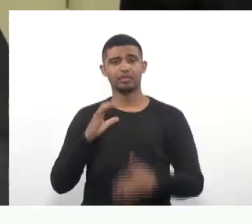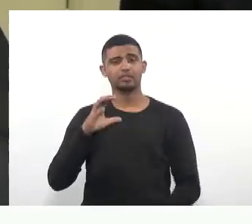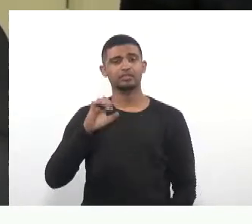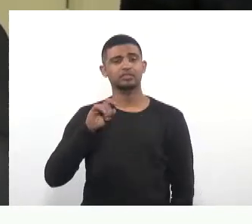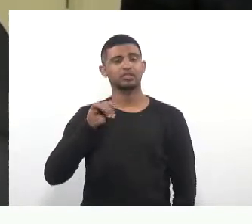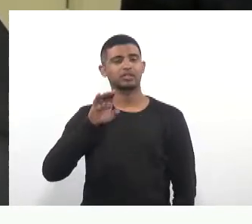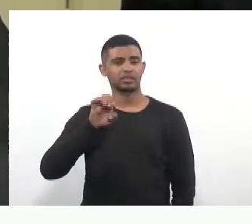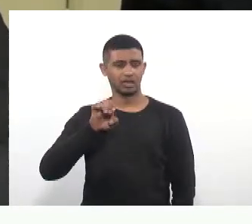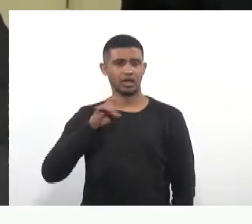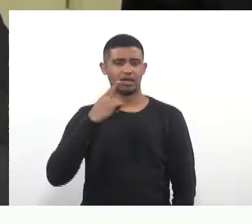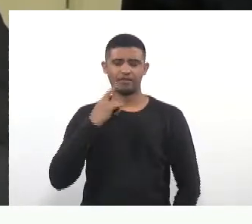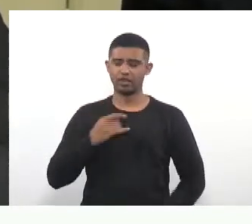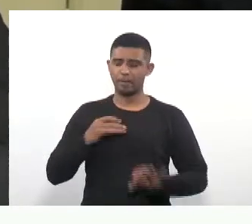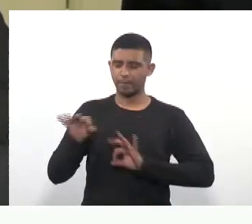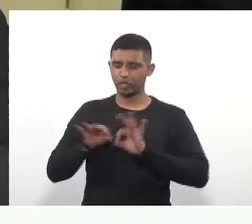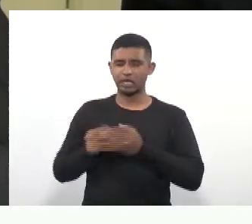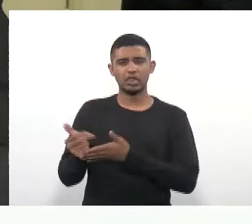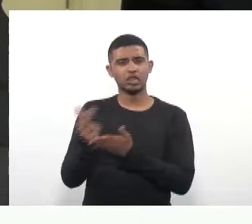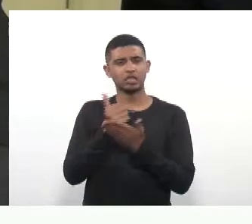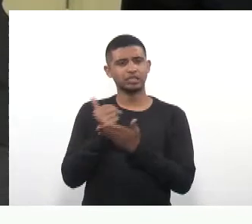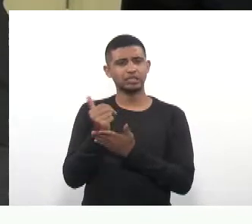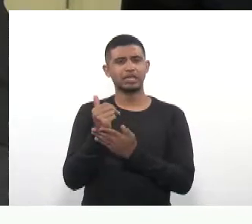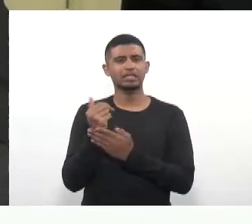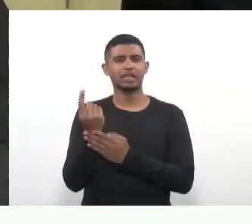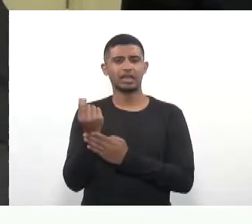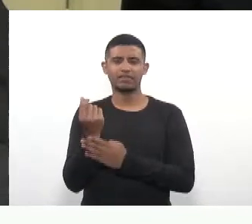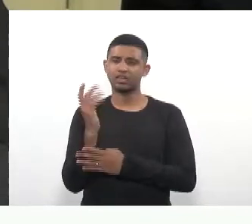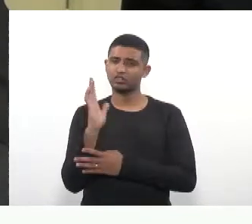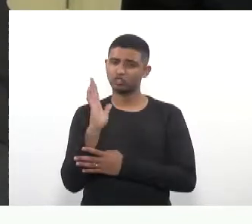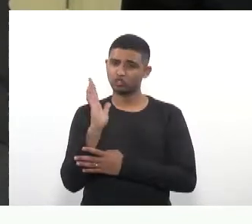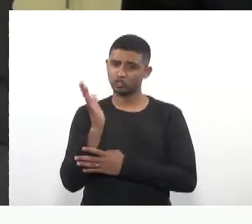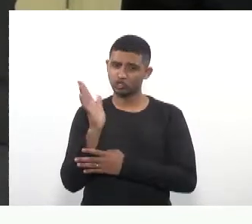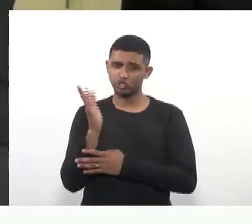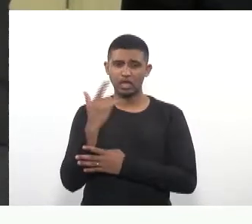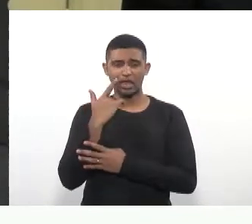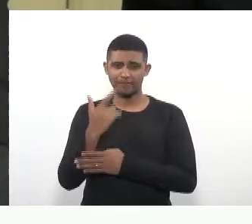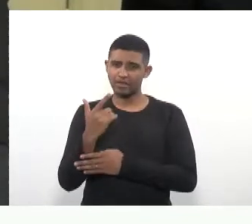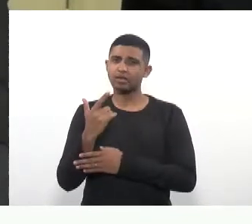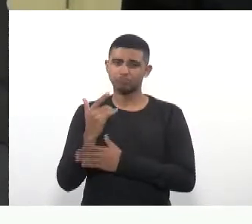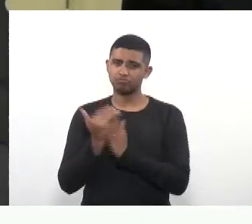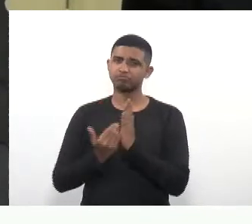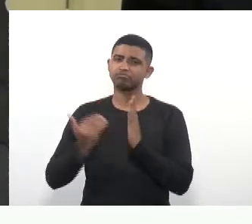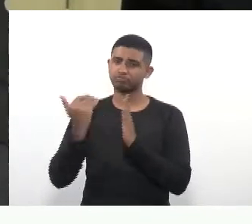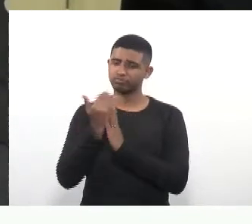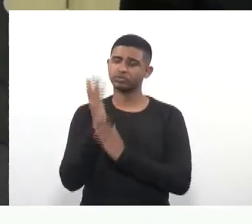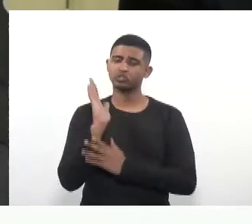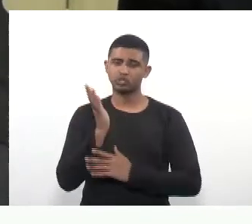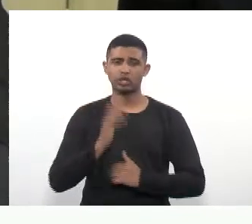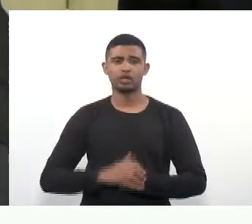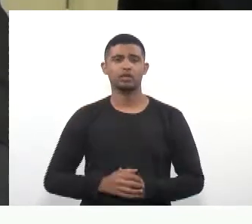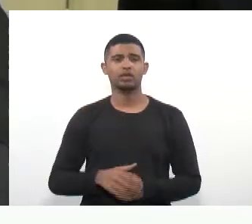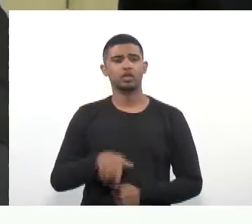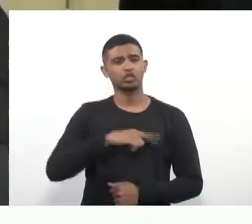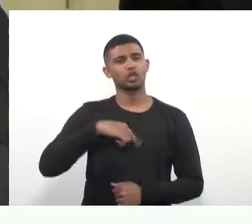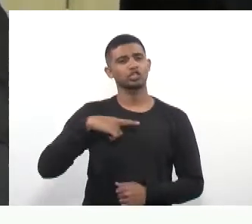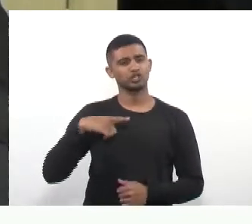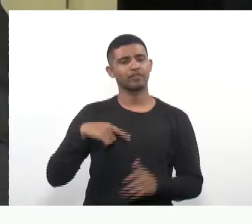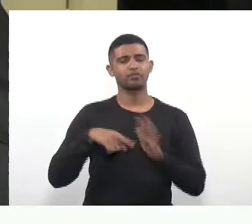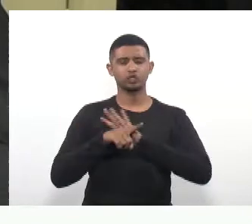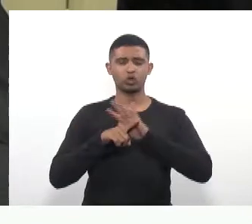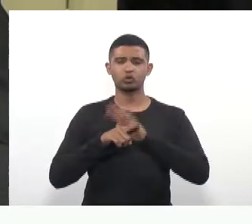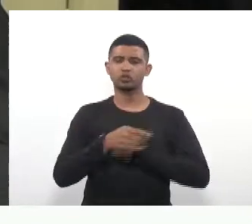o processo de redesenho tarifário ele já está numa fase, eu diria, bem adiantada. Nós tivemos consulta